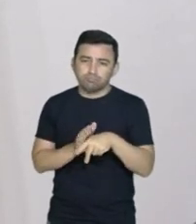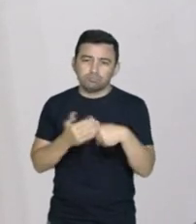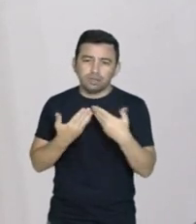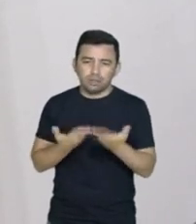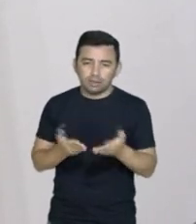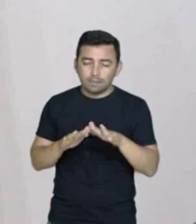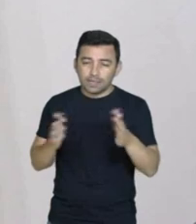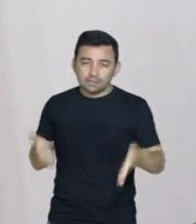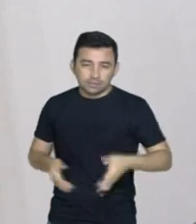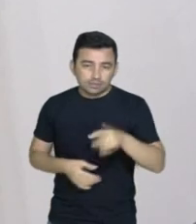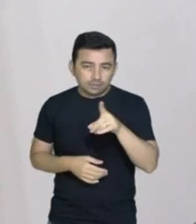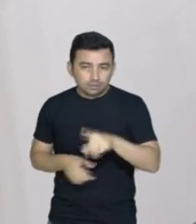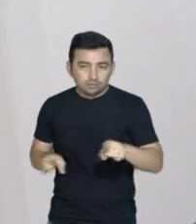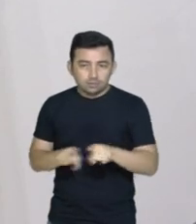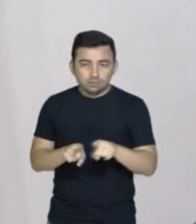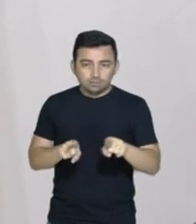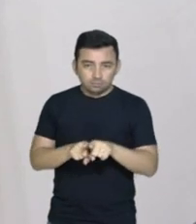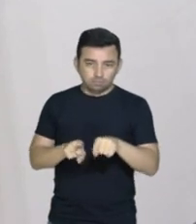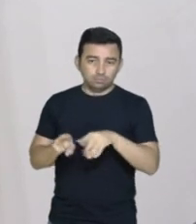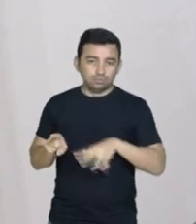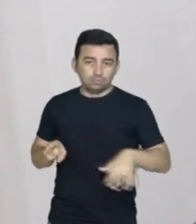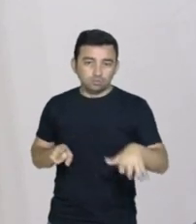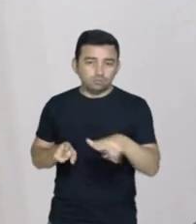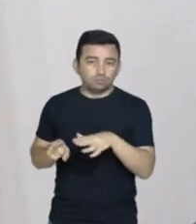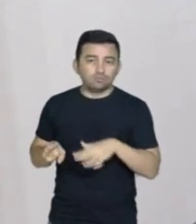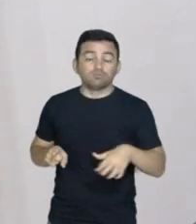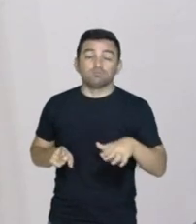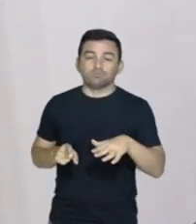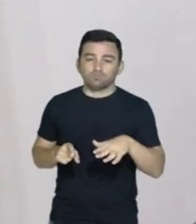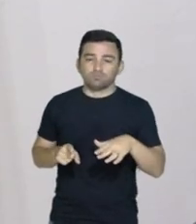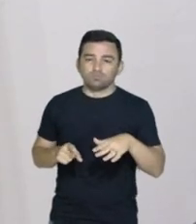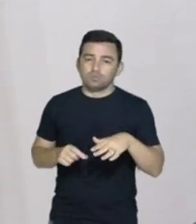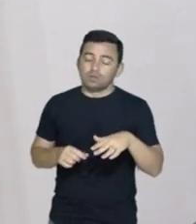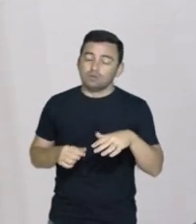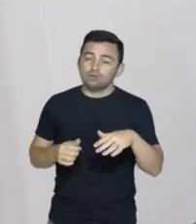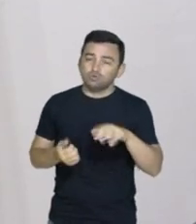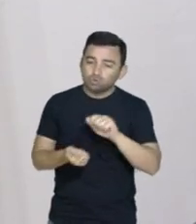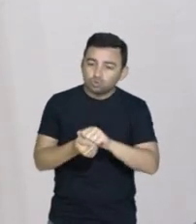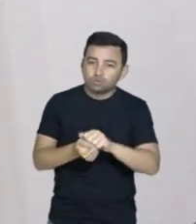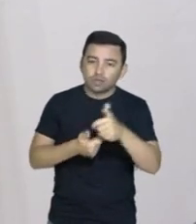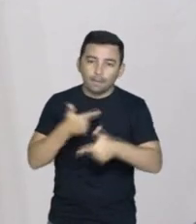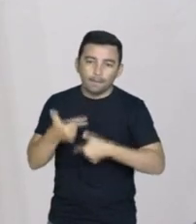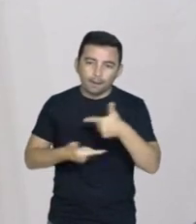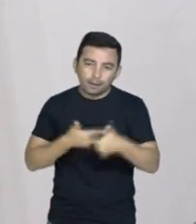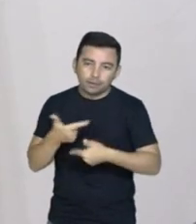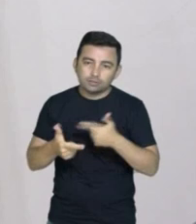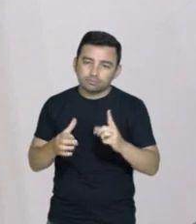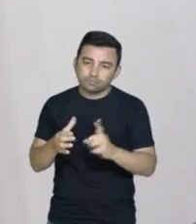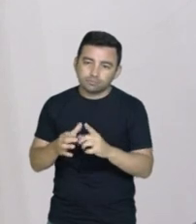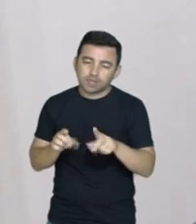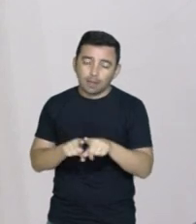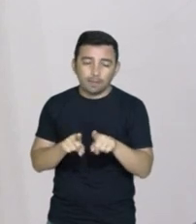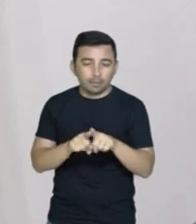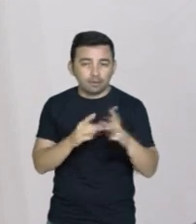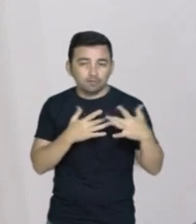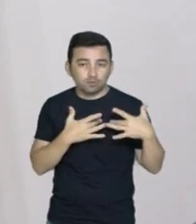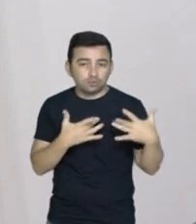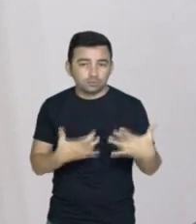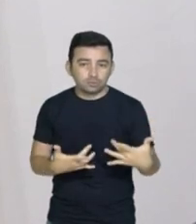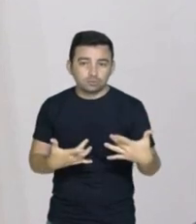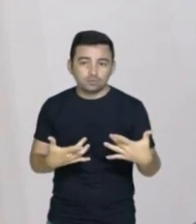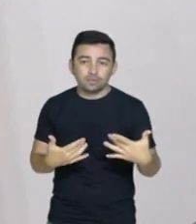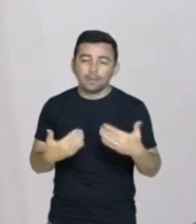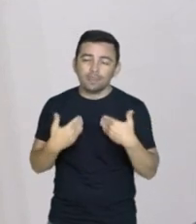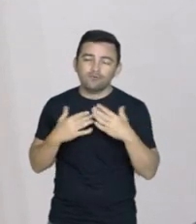dire e também todos os outros tanto obreiros integrados como também os voluntários eu